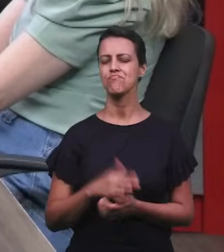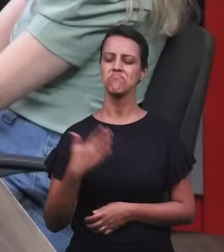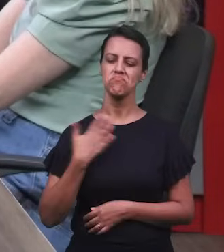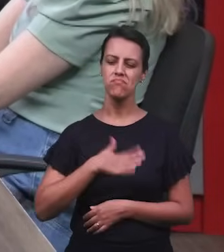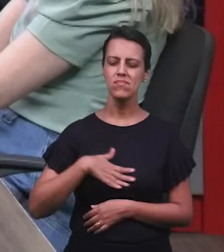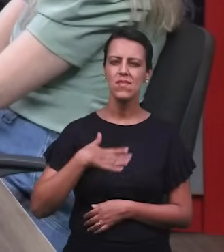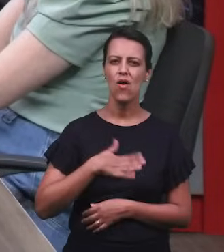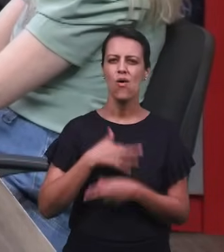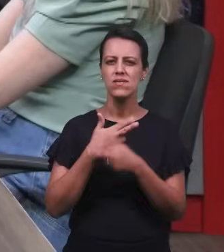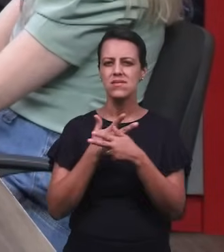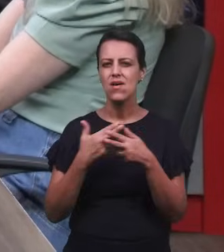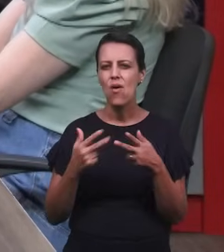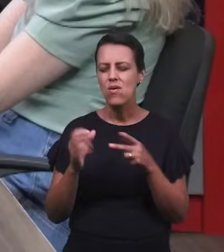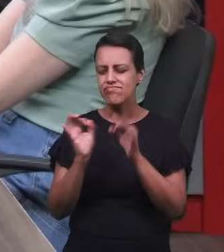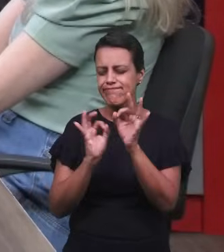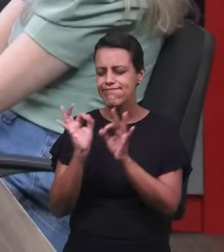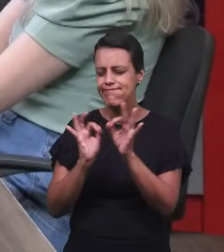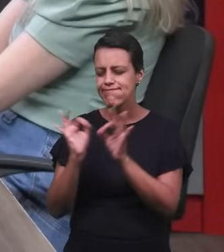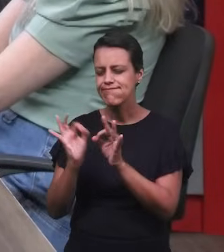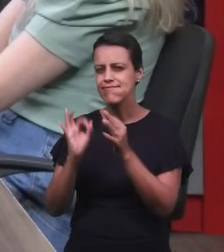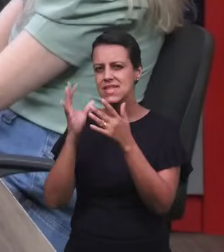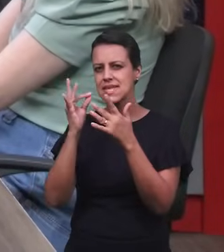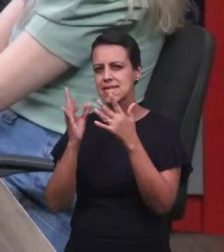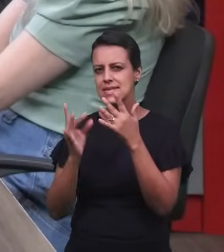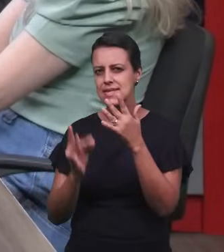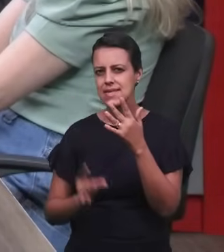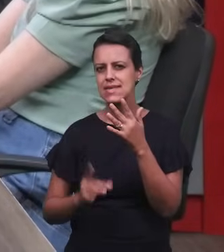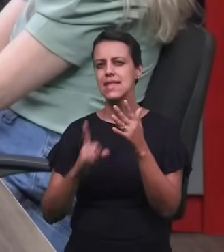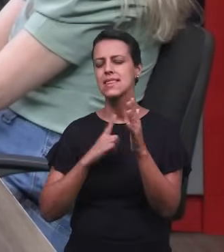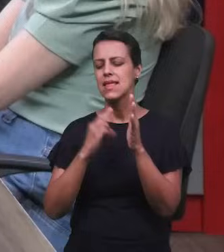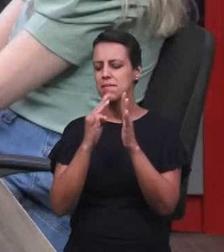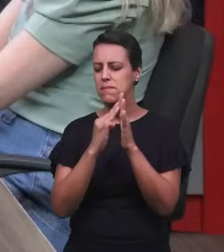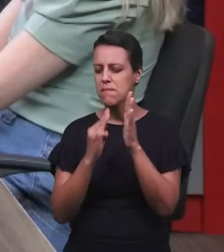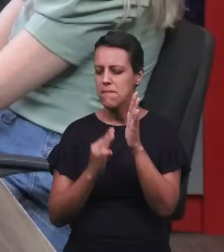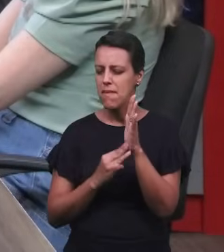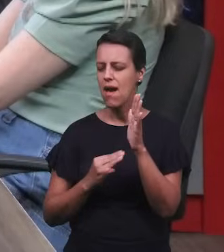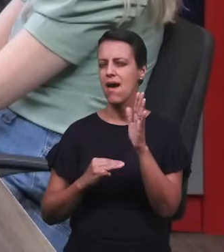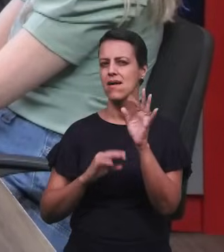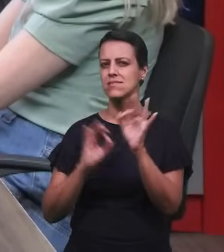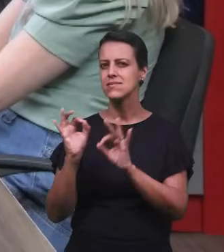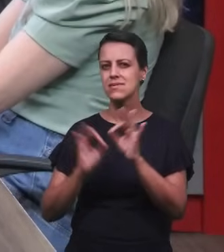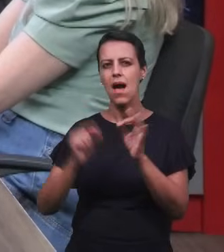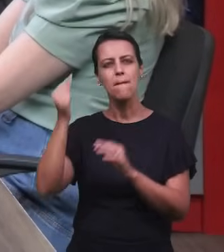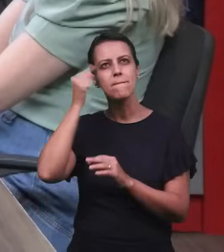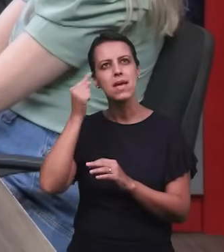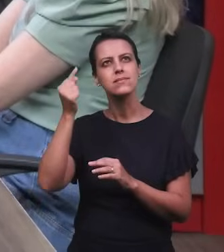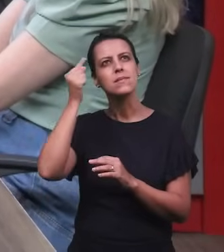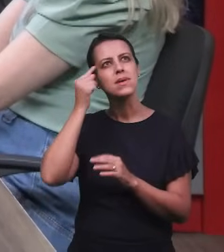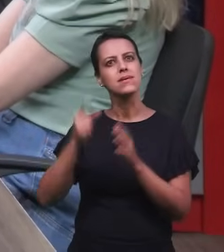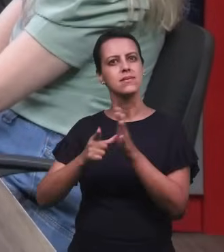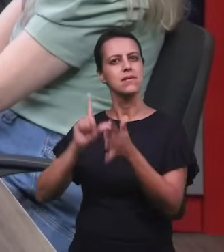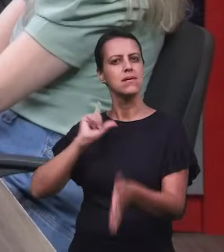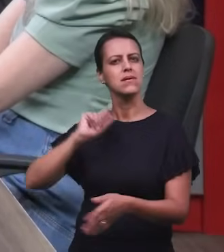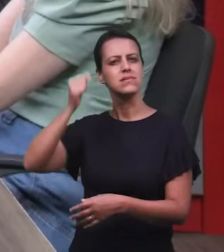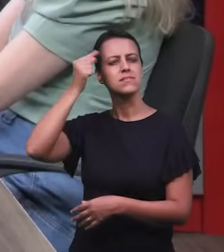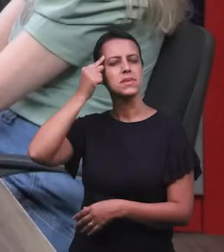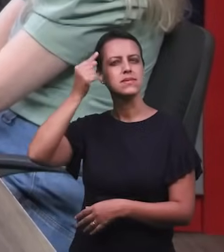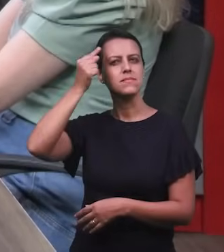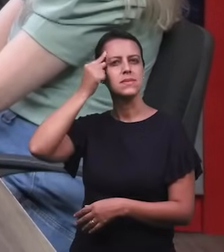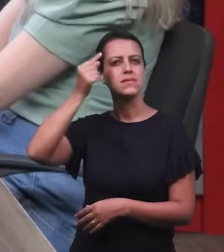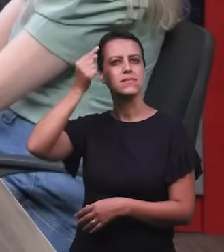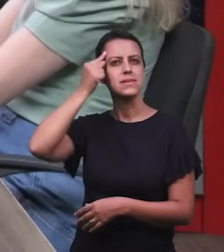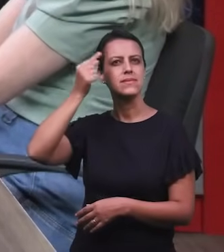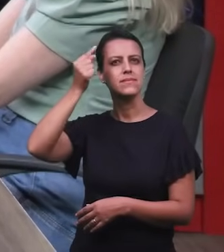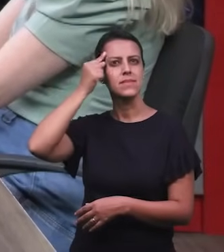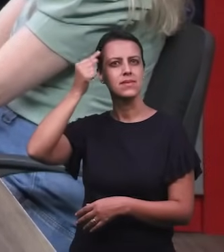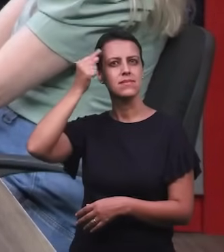são bastante detalhistas, são muito metódicos, eles também pensam muito antes de fazer qualquer coisa. Eles